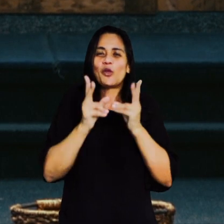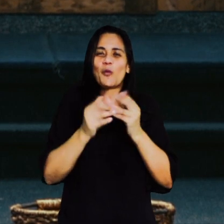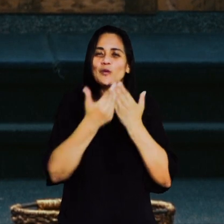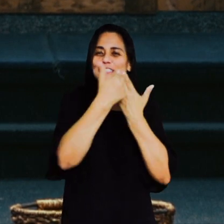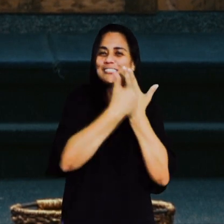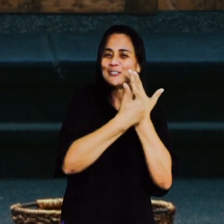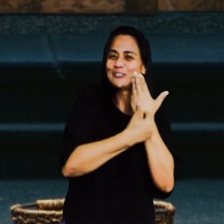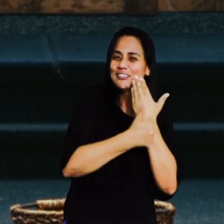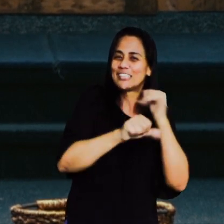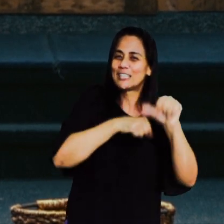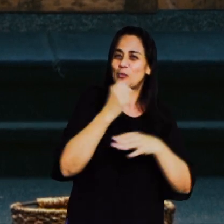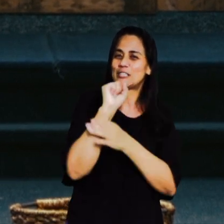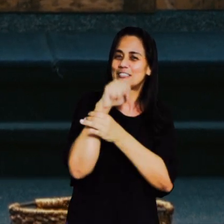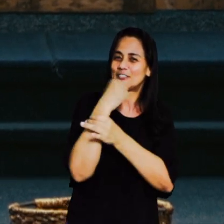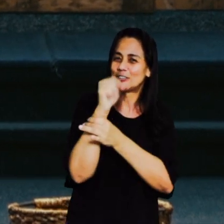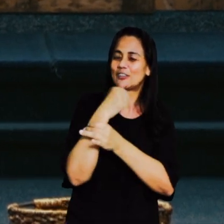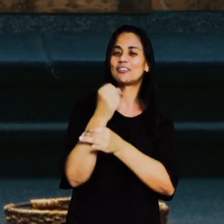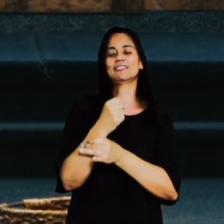Pós-cirurgia.